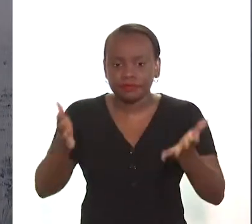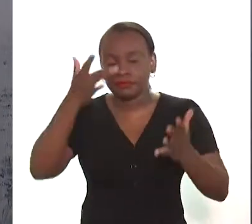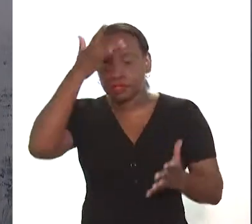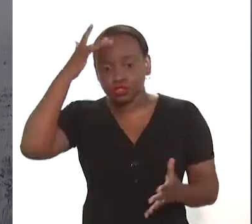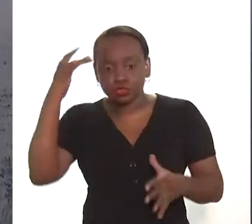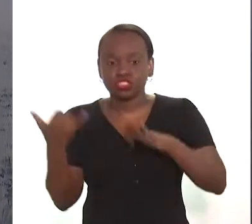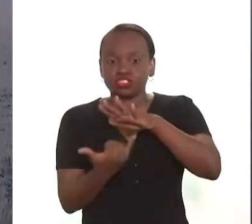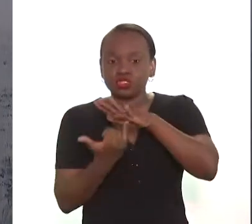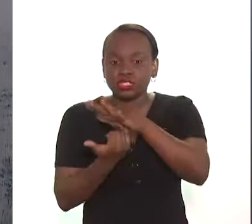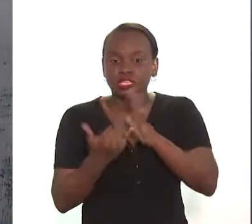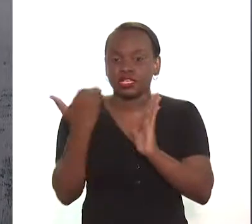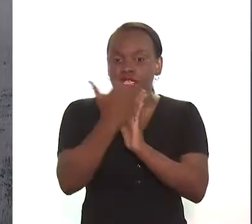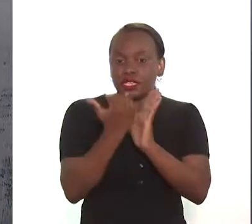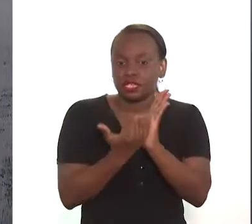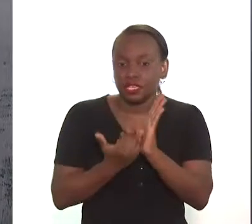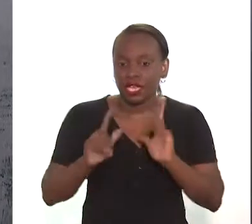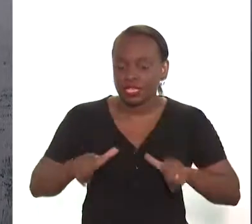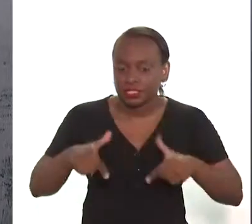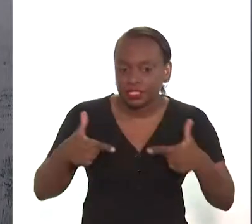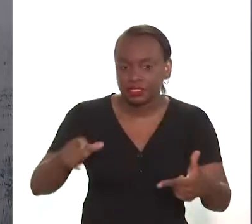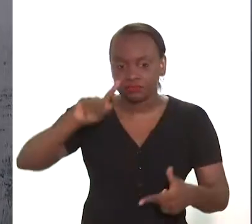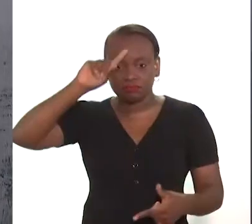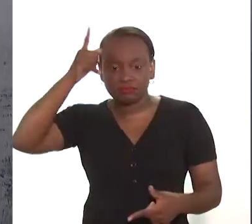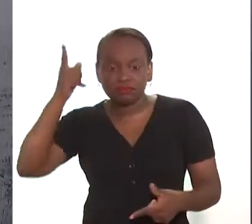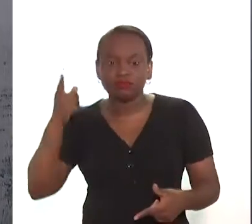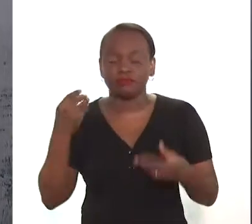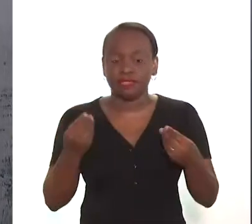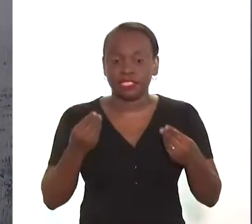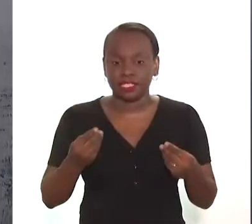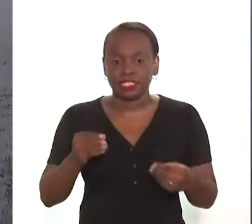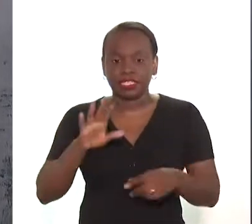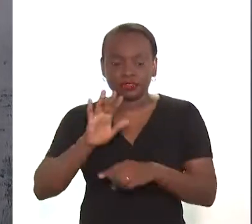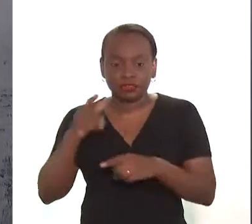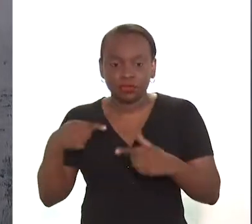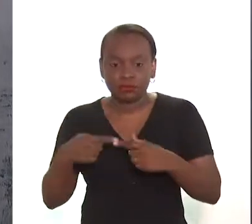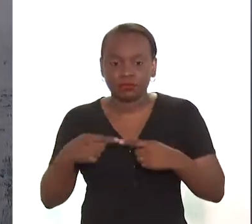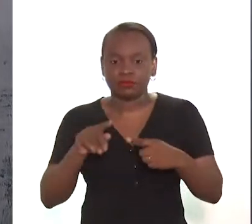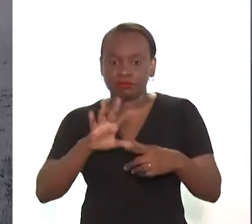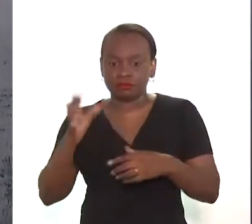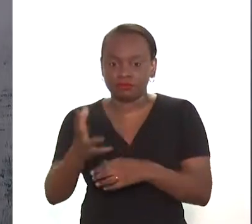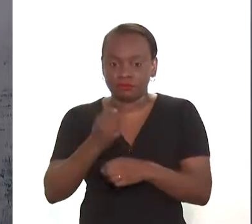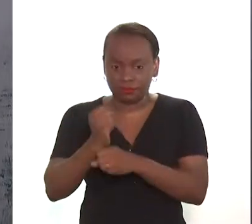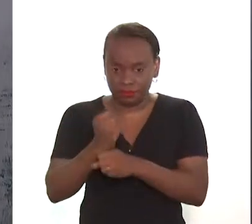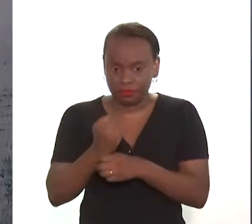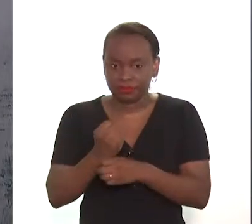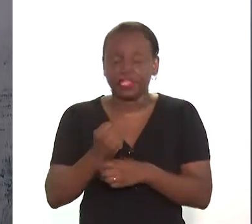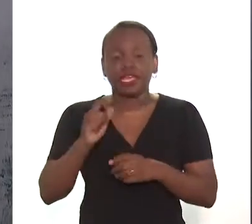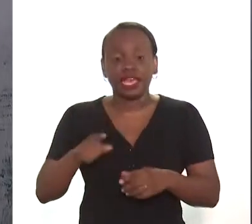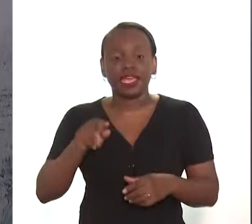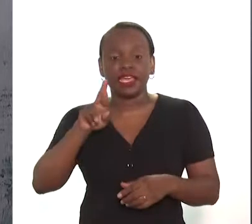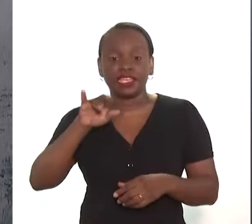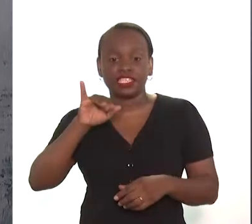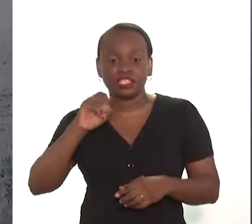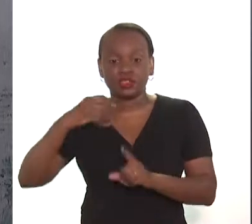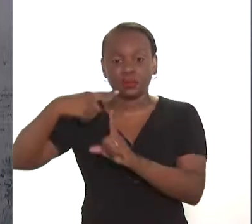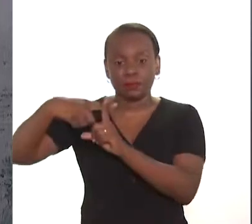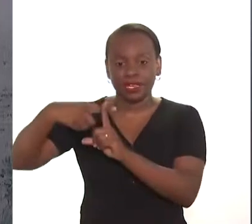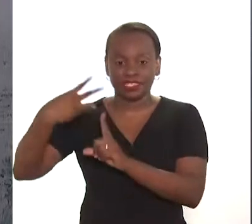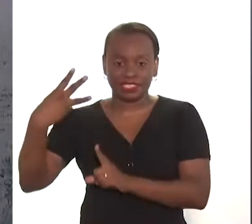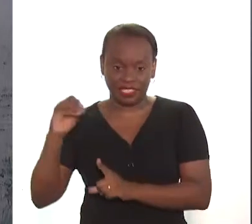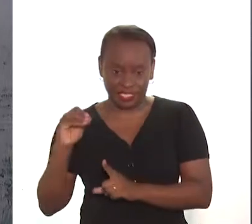pessoas e instituições em torno de uma agenda de ações e iniciativas voltadas para a sustentabilidade. Nós estamos falando